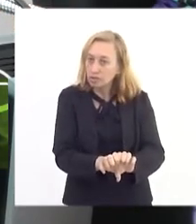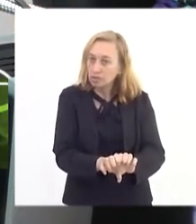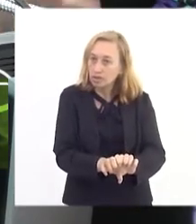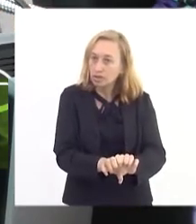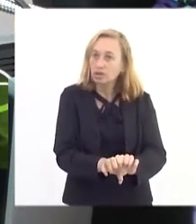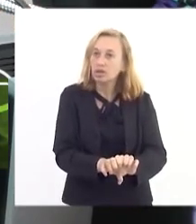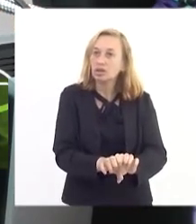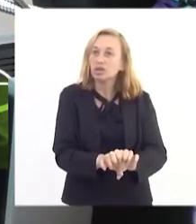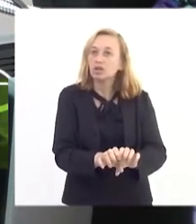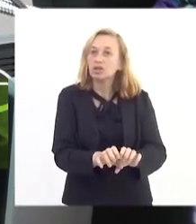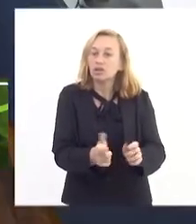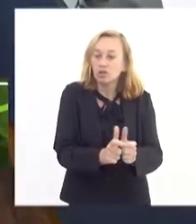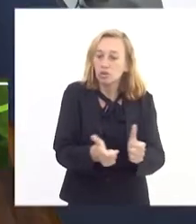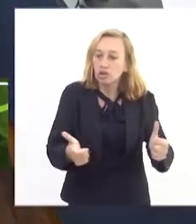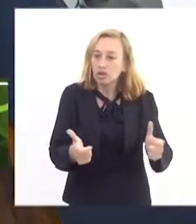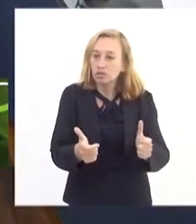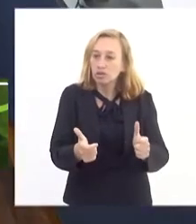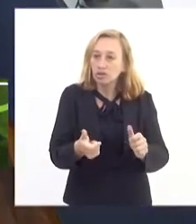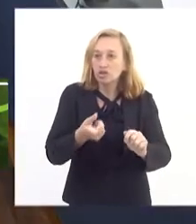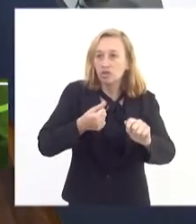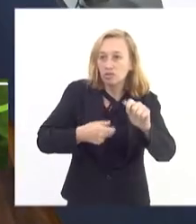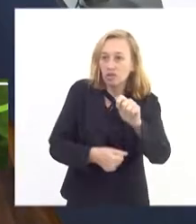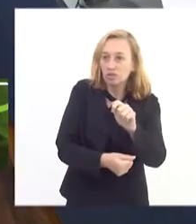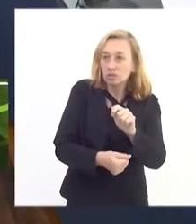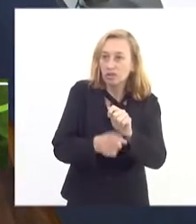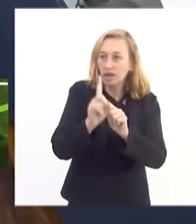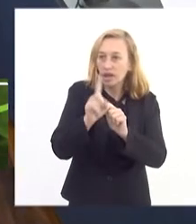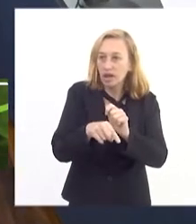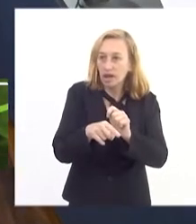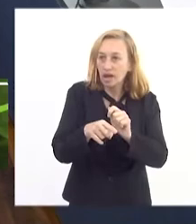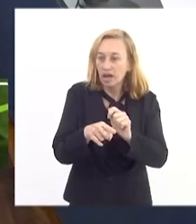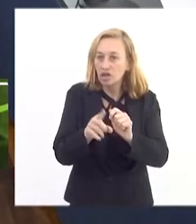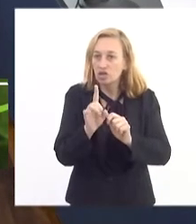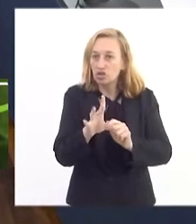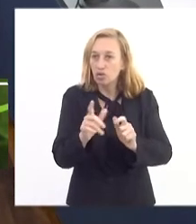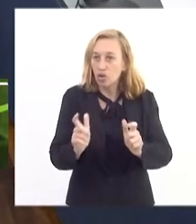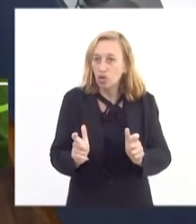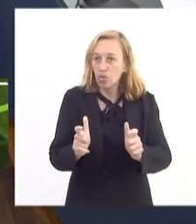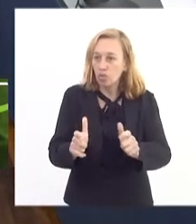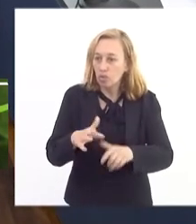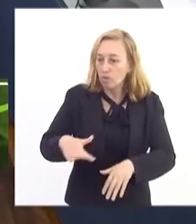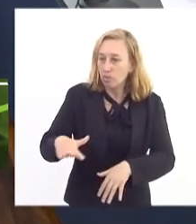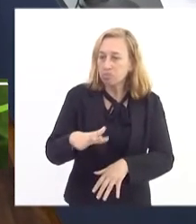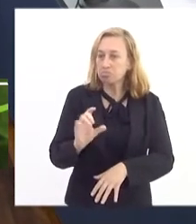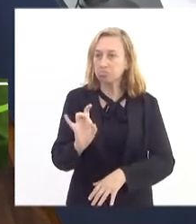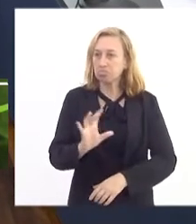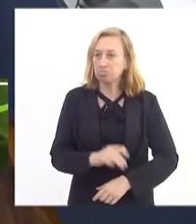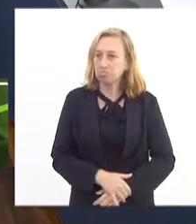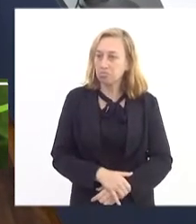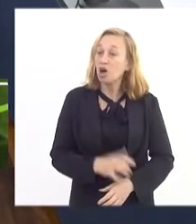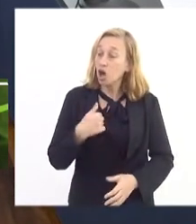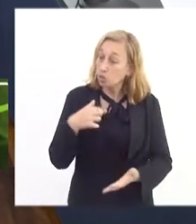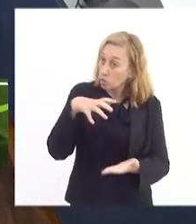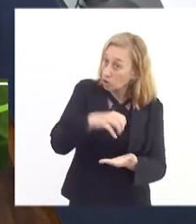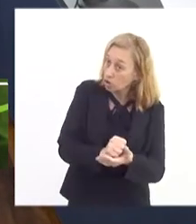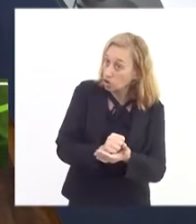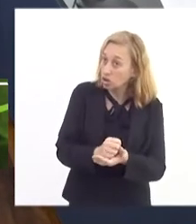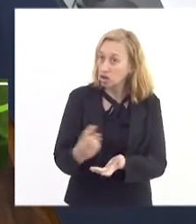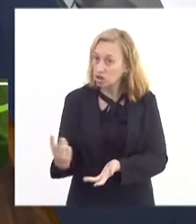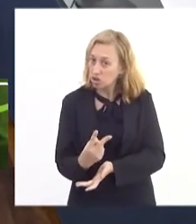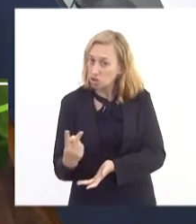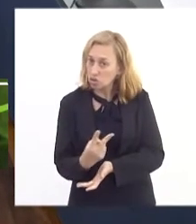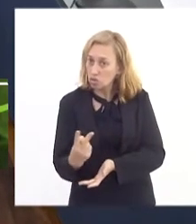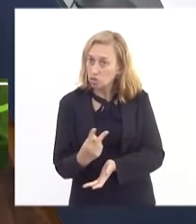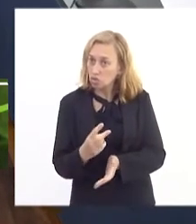a grande maioria dos investimentos é uma perfumaria só. Estou registrando que esses dois, no meu